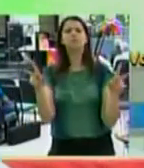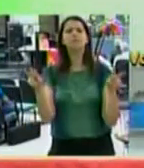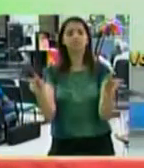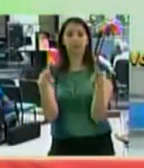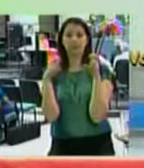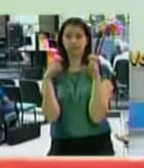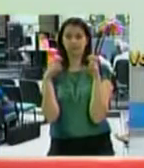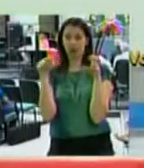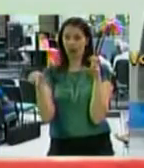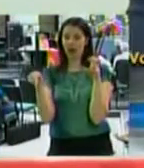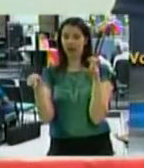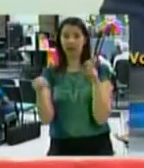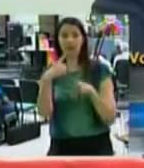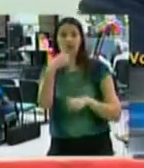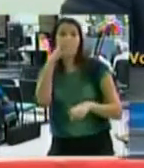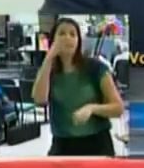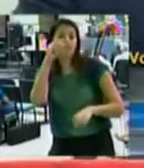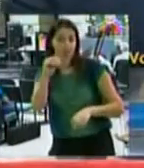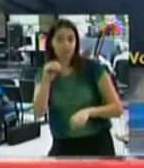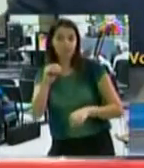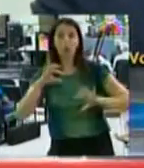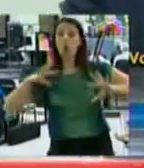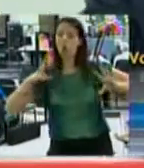semelhanças. As 10 são mulheres.